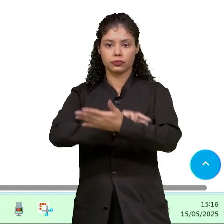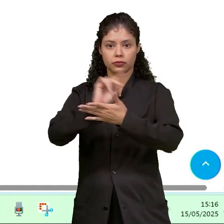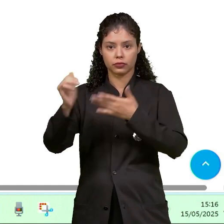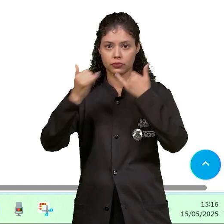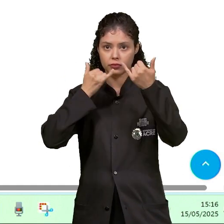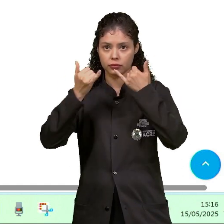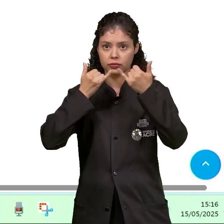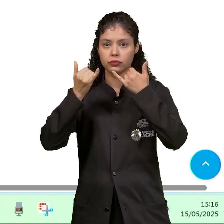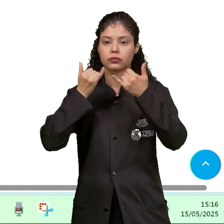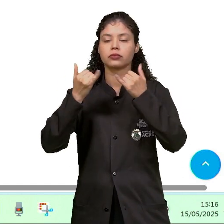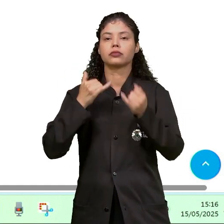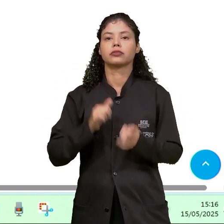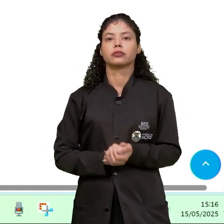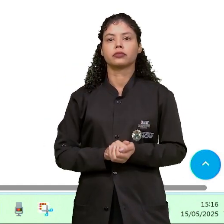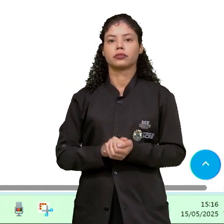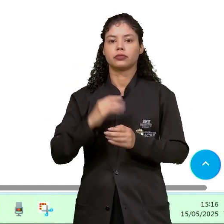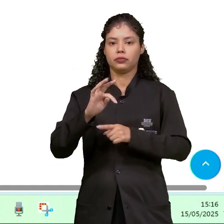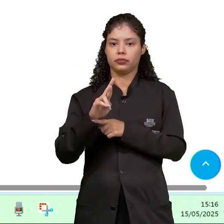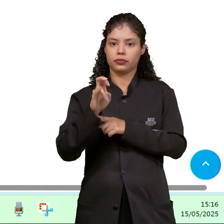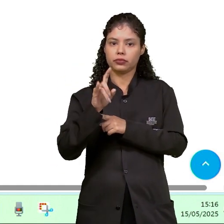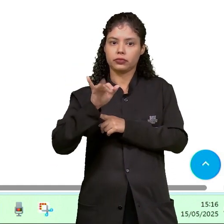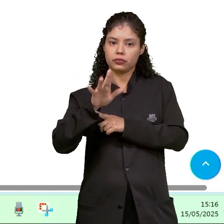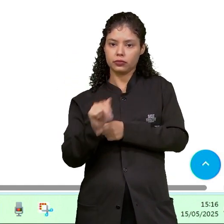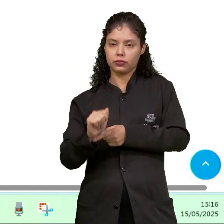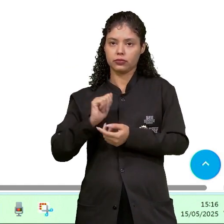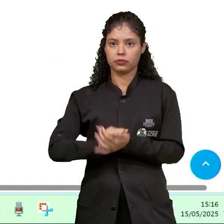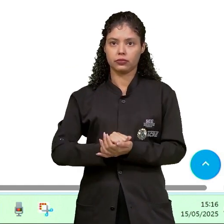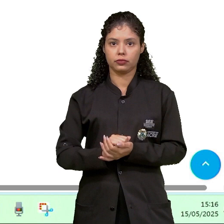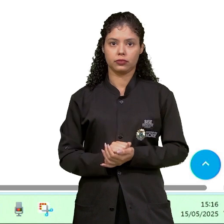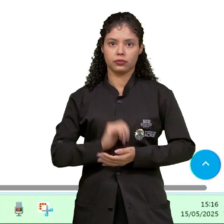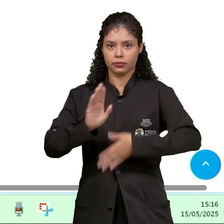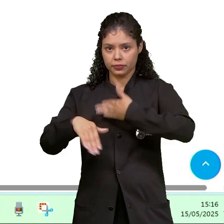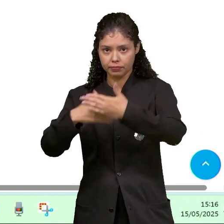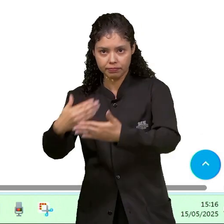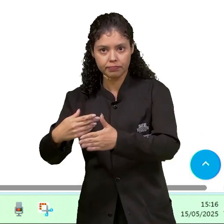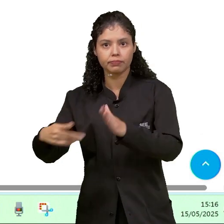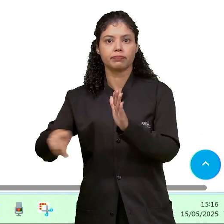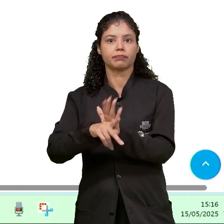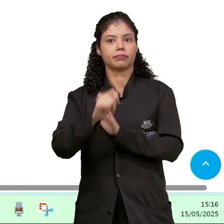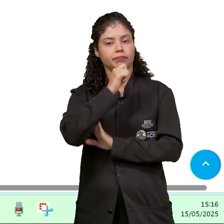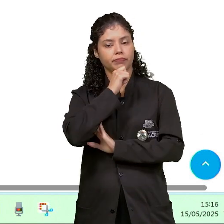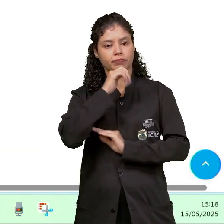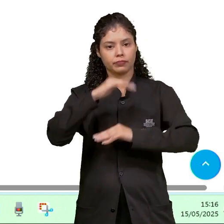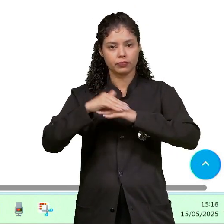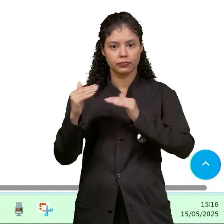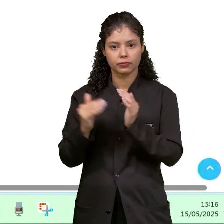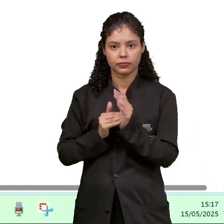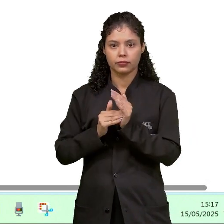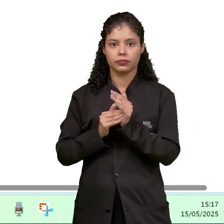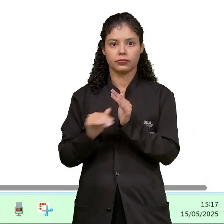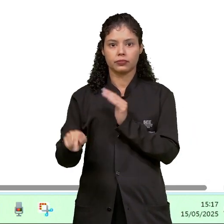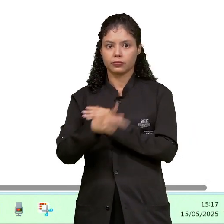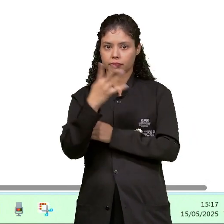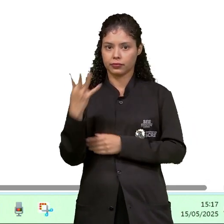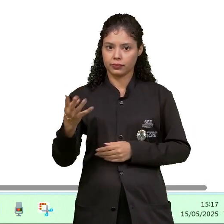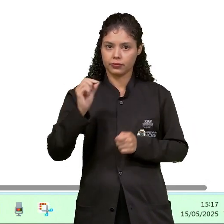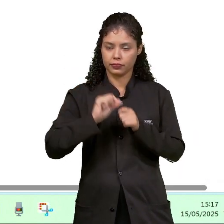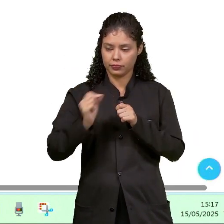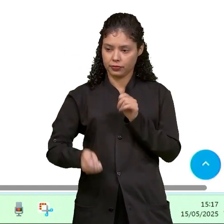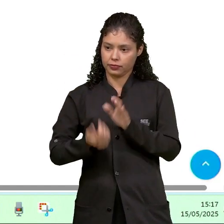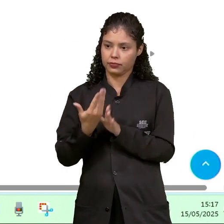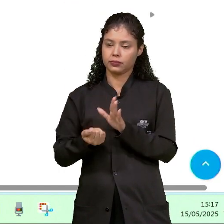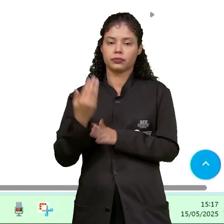informação, transparência, foi feito um processo, tá? Totalizando todos os tipos de processos que foram gerados